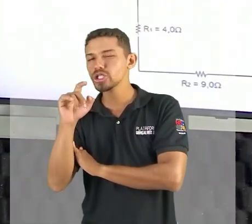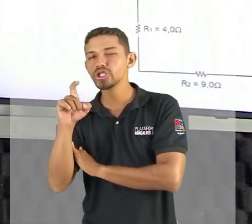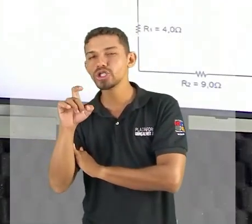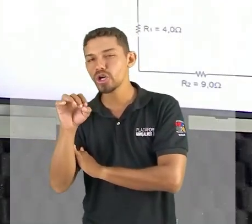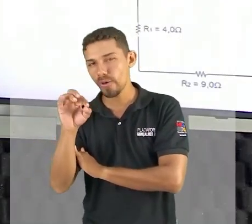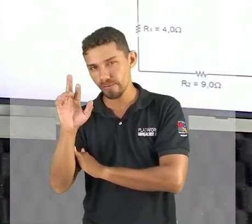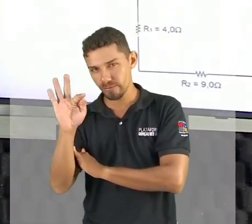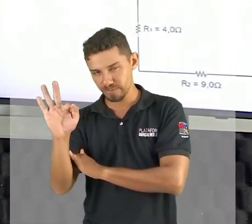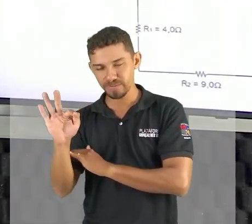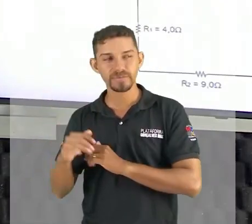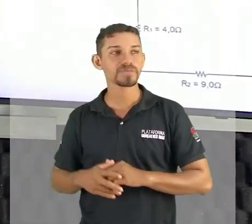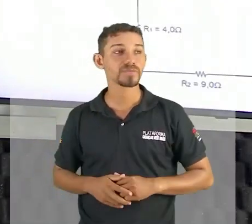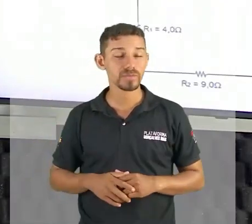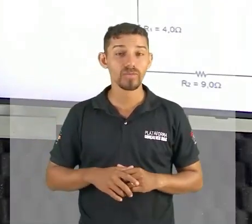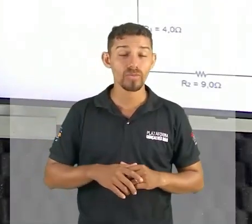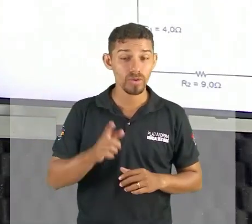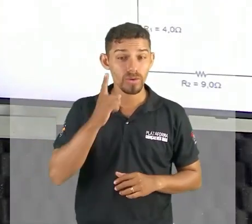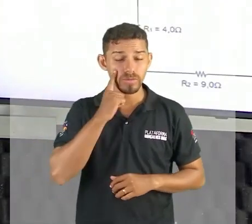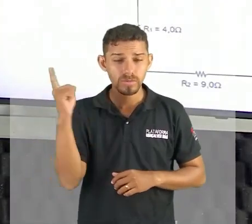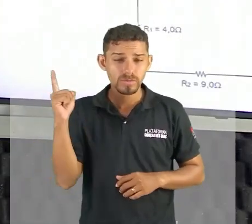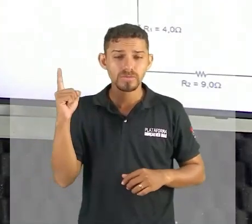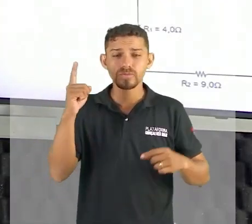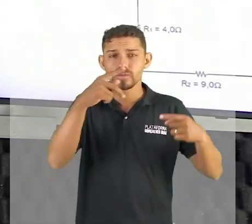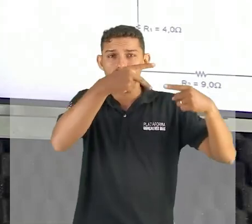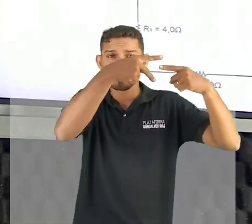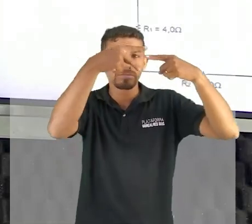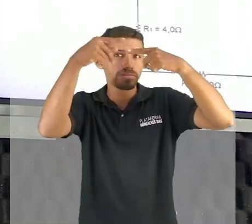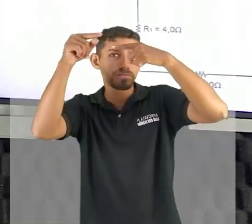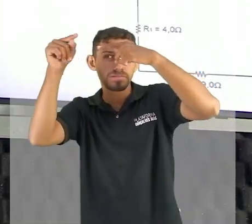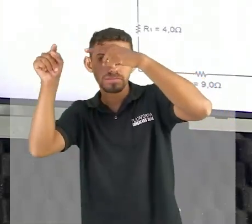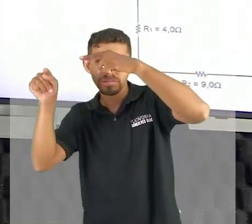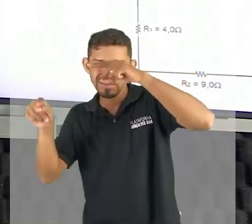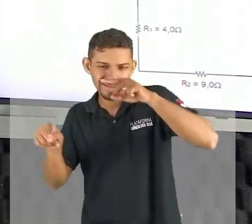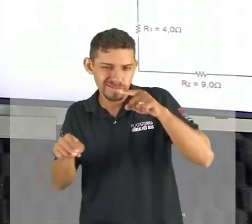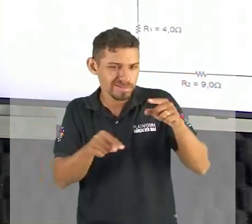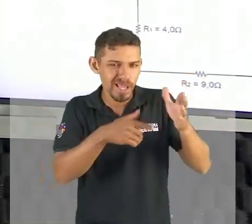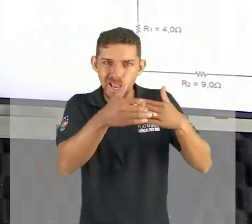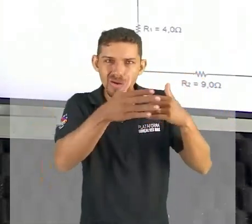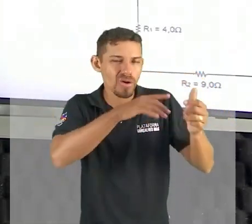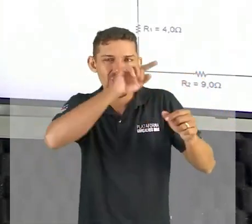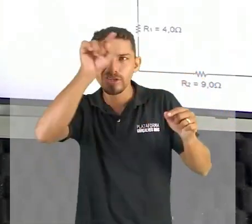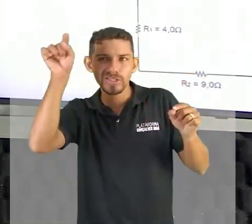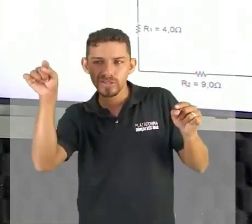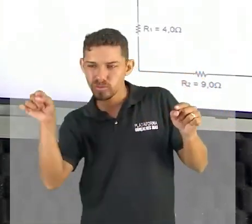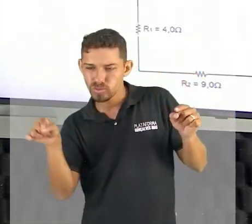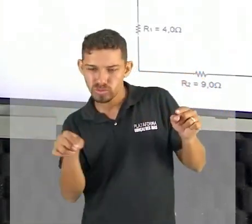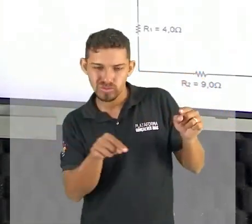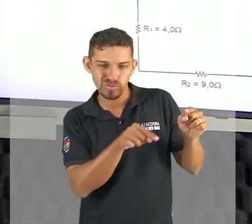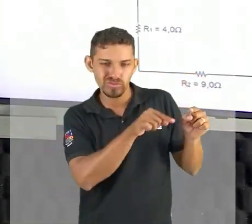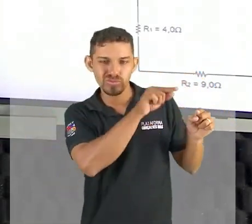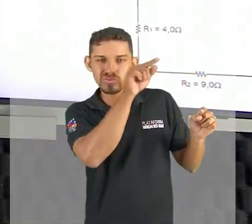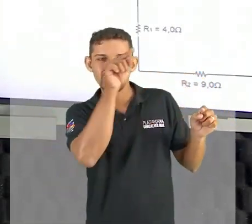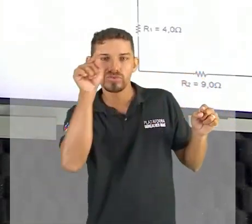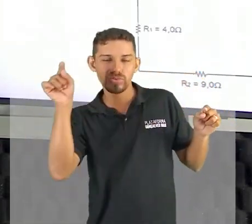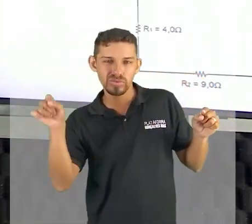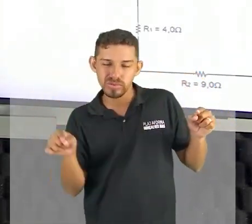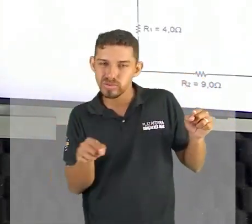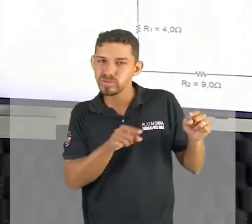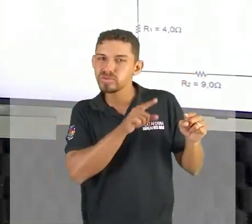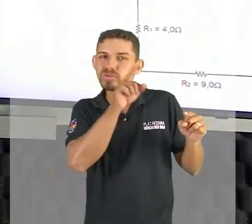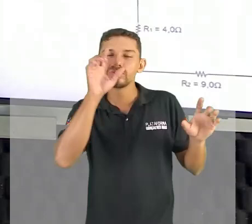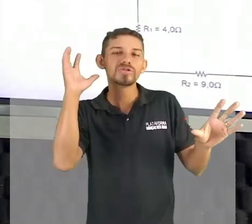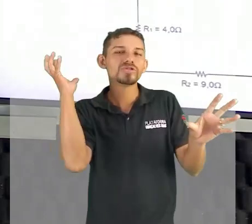um circuito em qualquer sentido saindo e chegando no mesmo ponto o